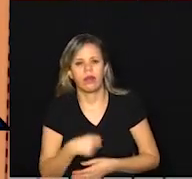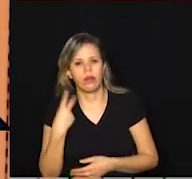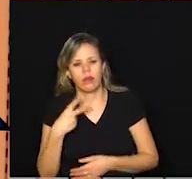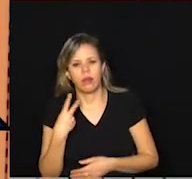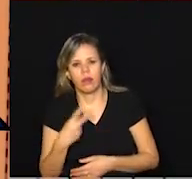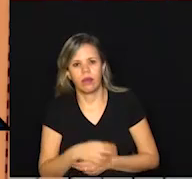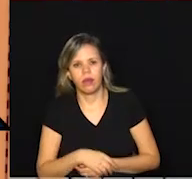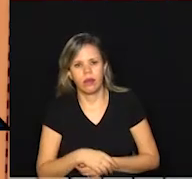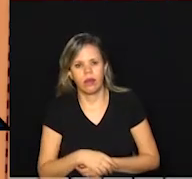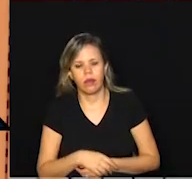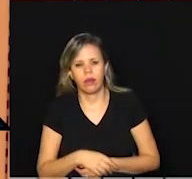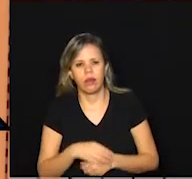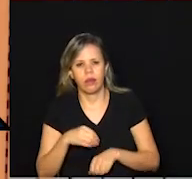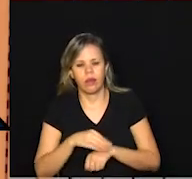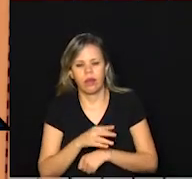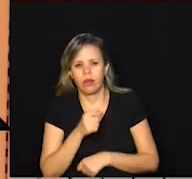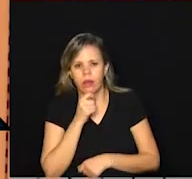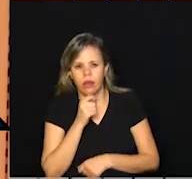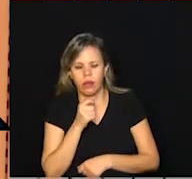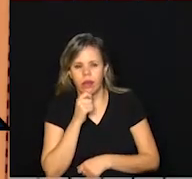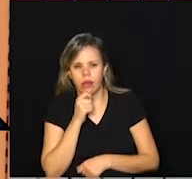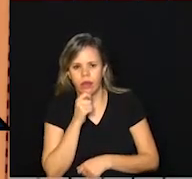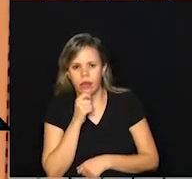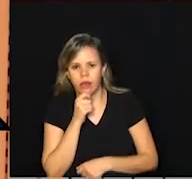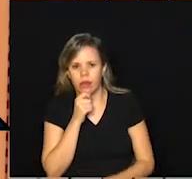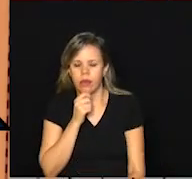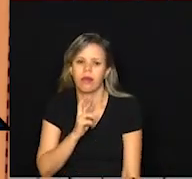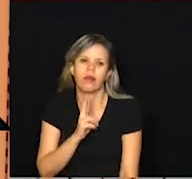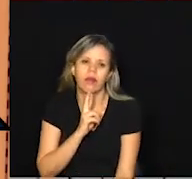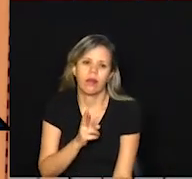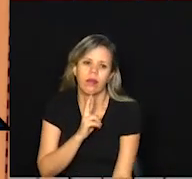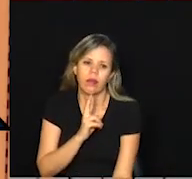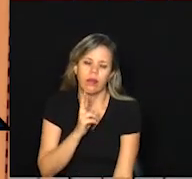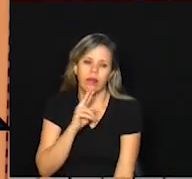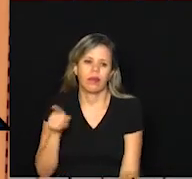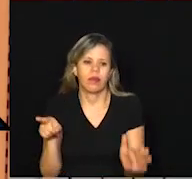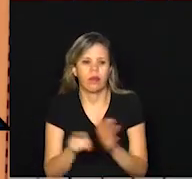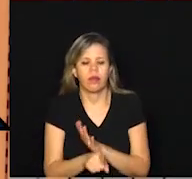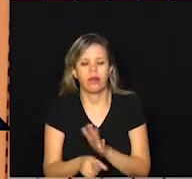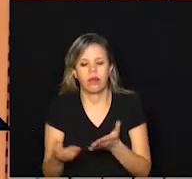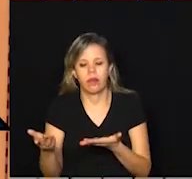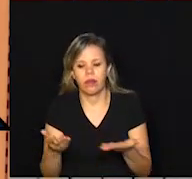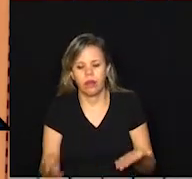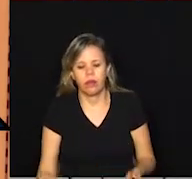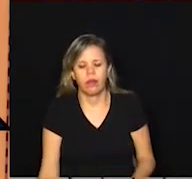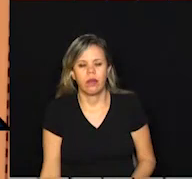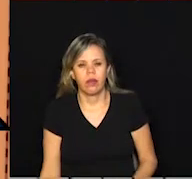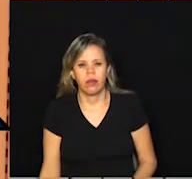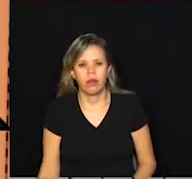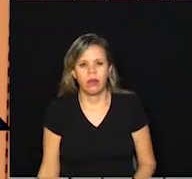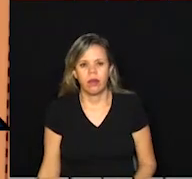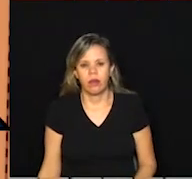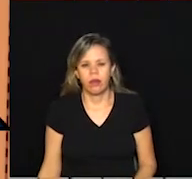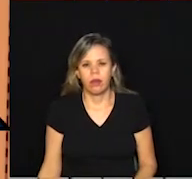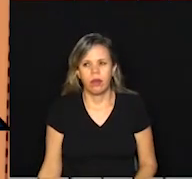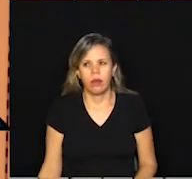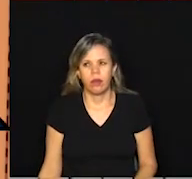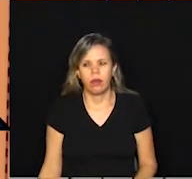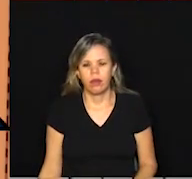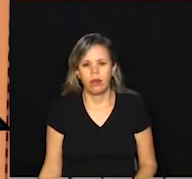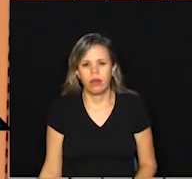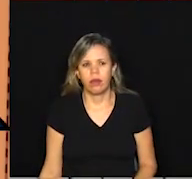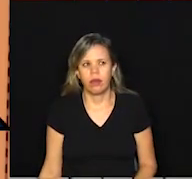parlamentares nós ainda passaremos a as respostas aqui que nós estamos recebendo a alguns